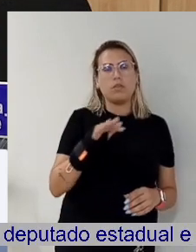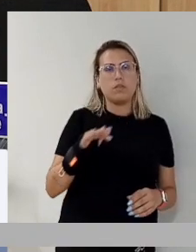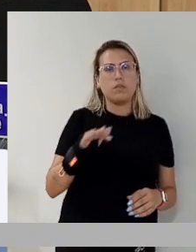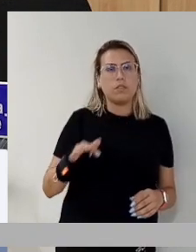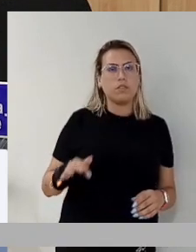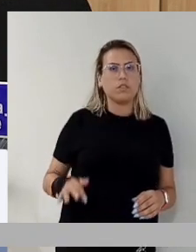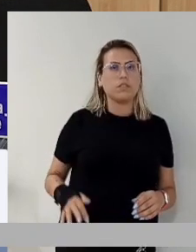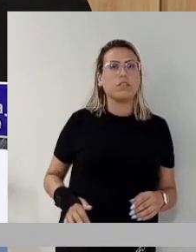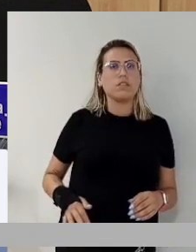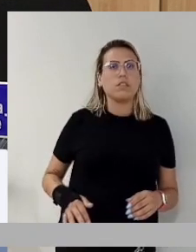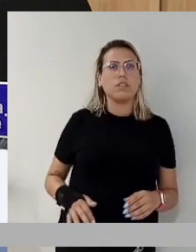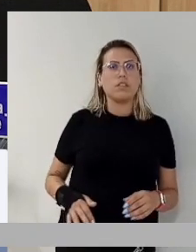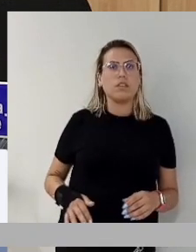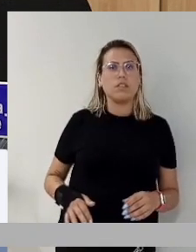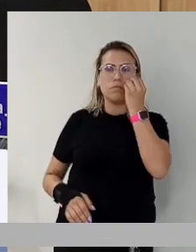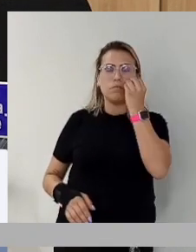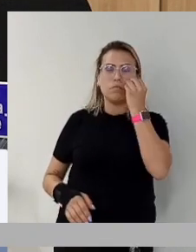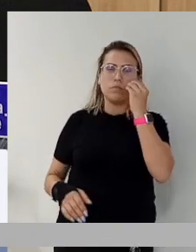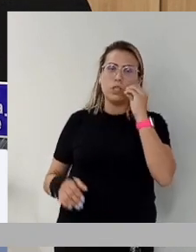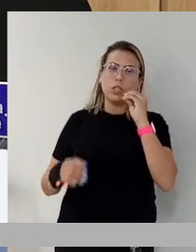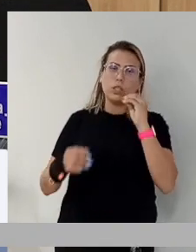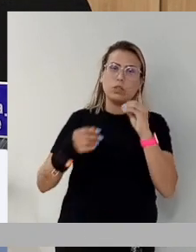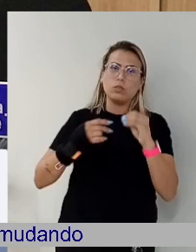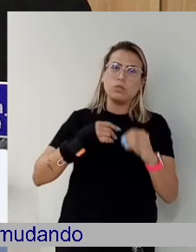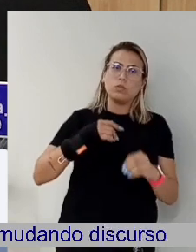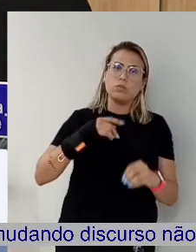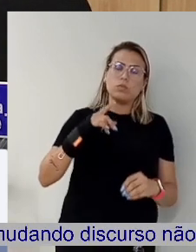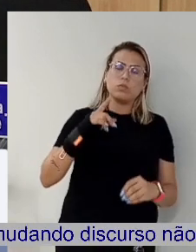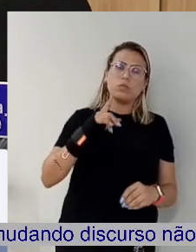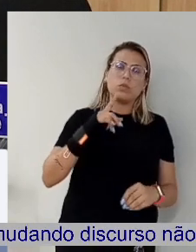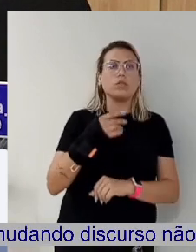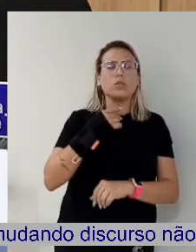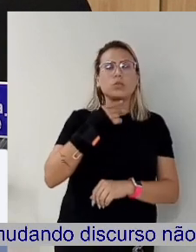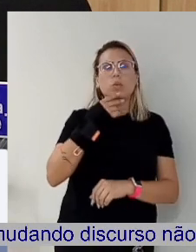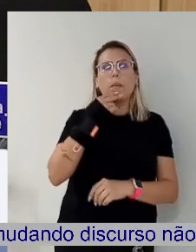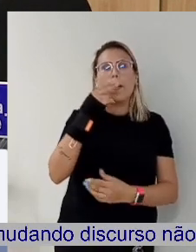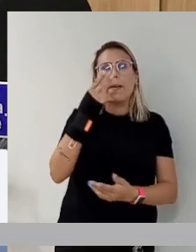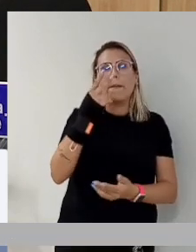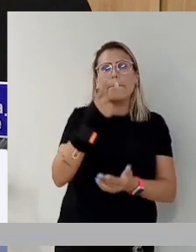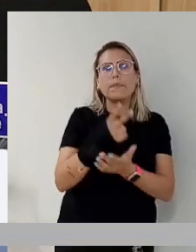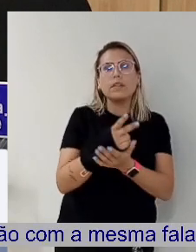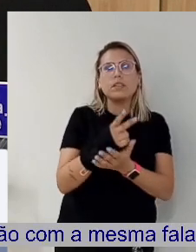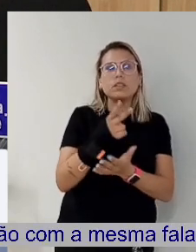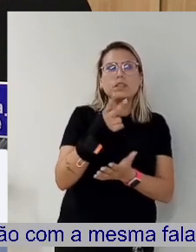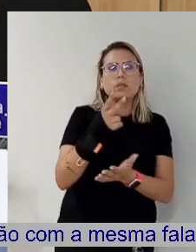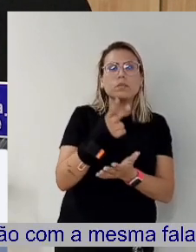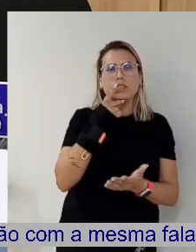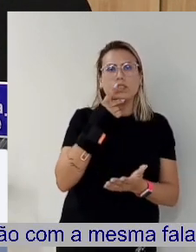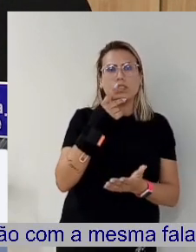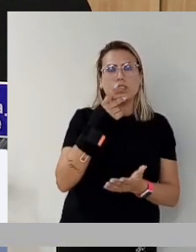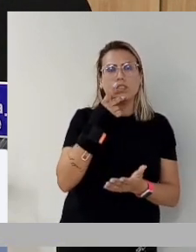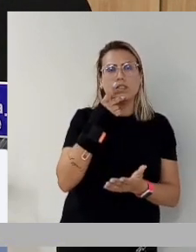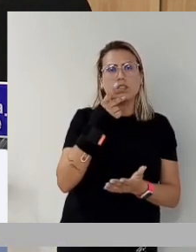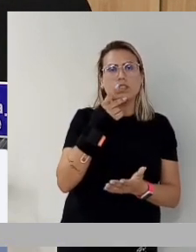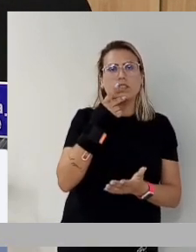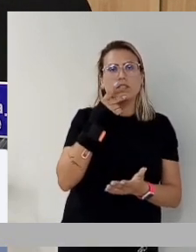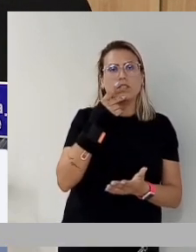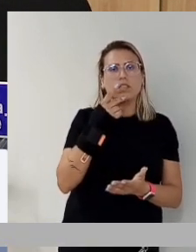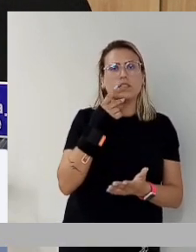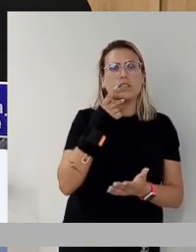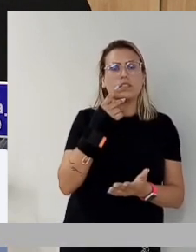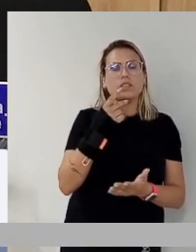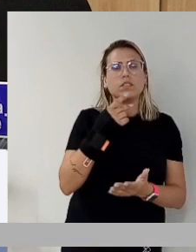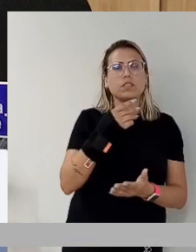trouxe pro tabuleiro não tô mudando discurso não tô com mes com a mesma fala que foi não adianta você me